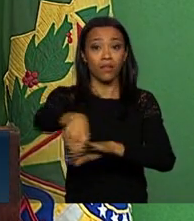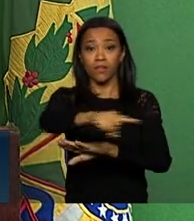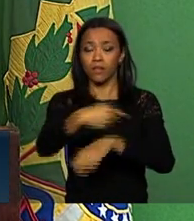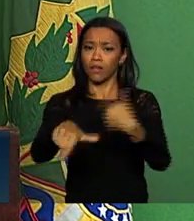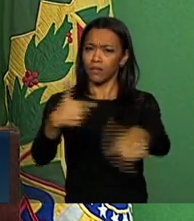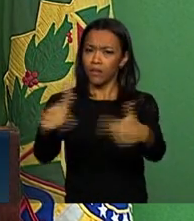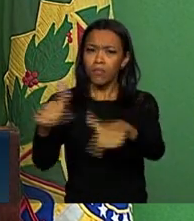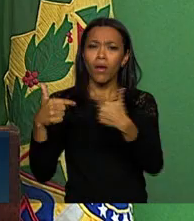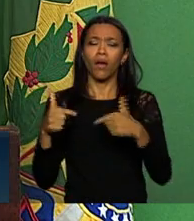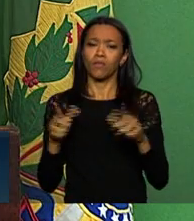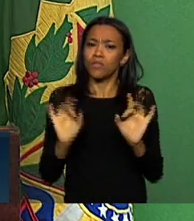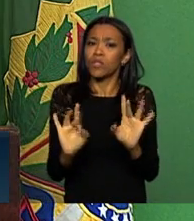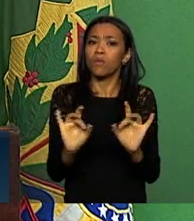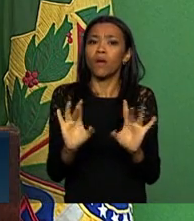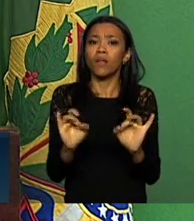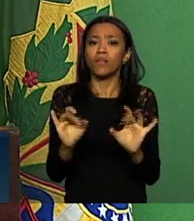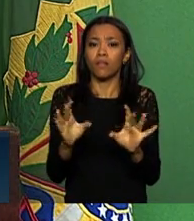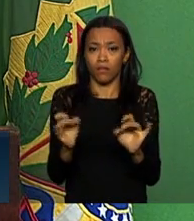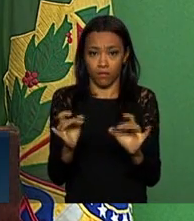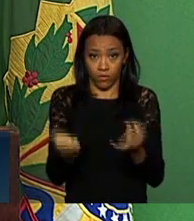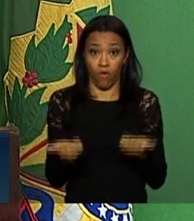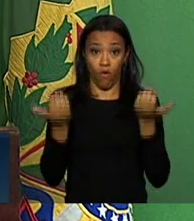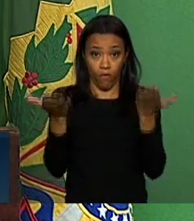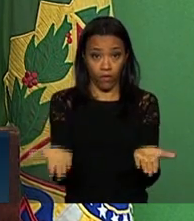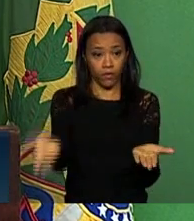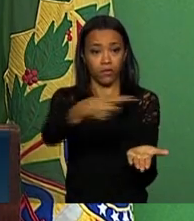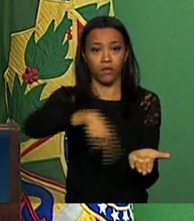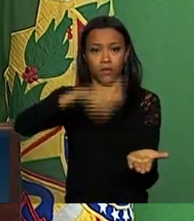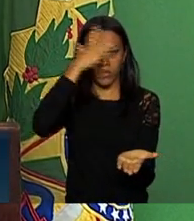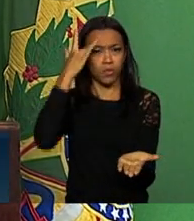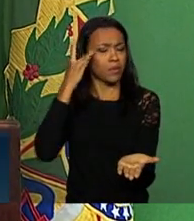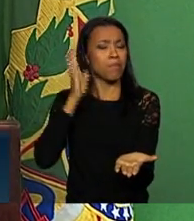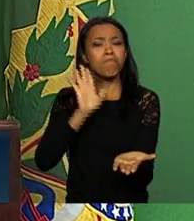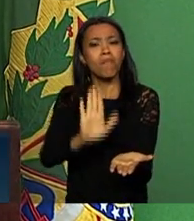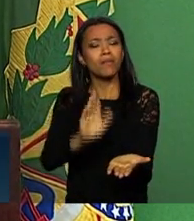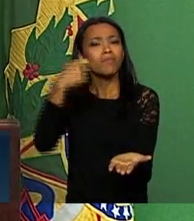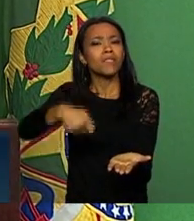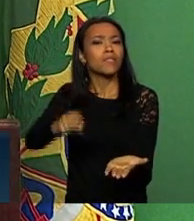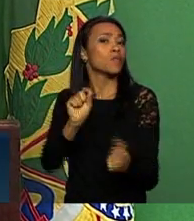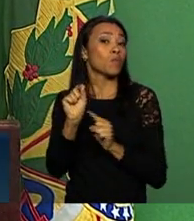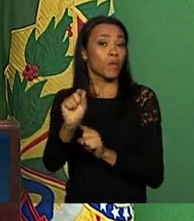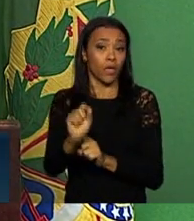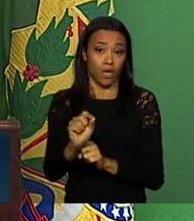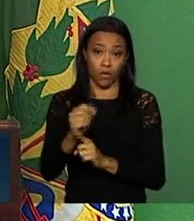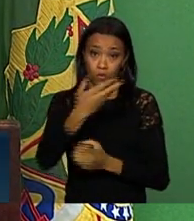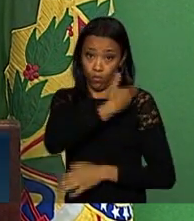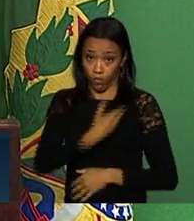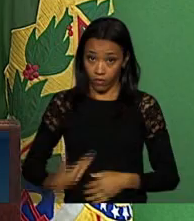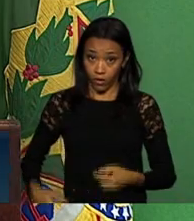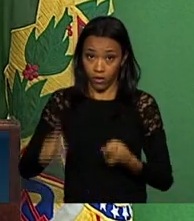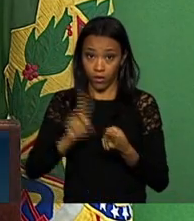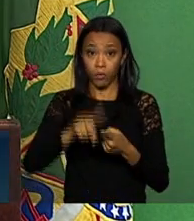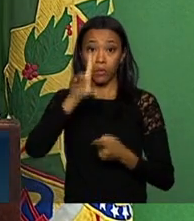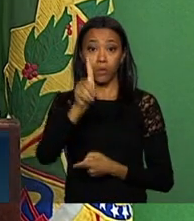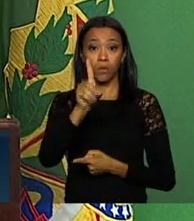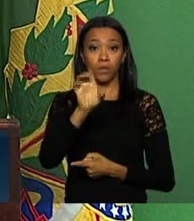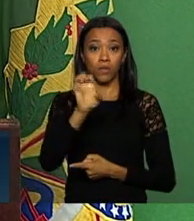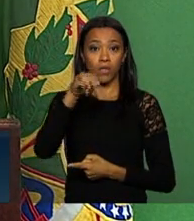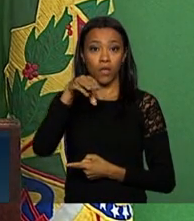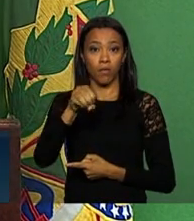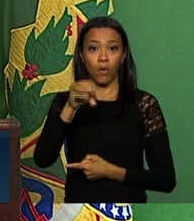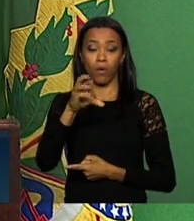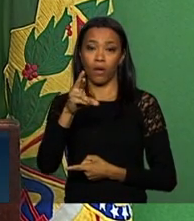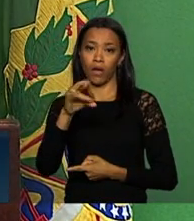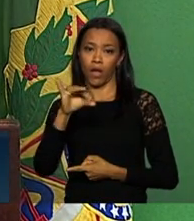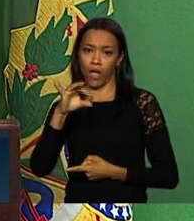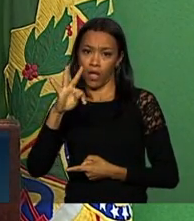prestado aos cidadãos exige necessariamente um estado democrático transparente